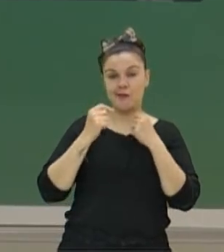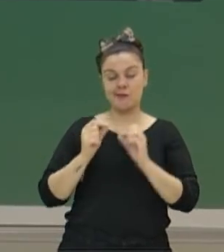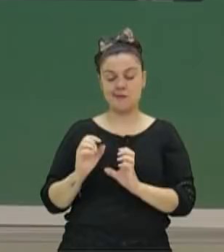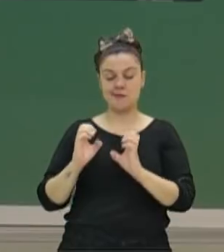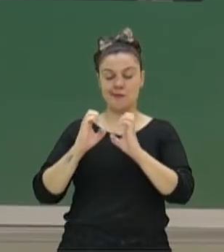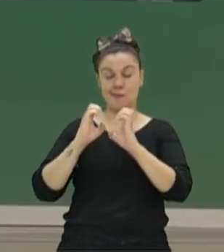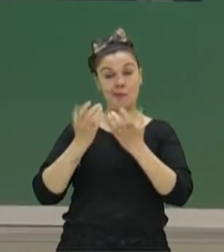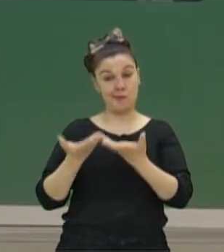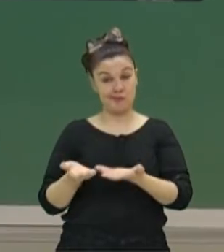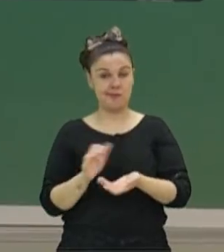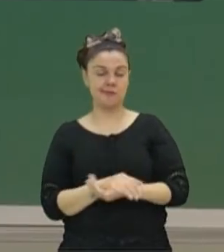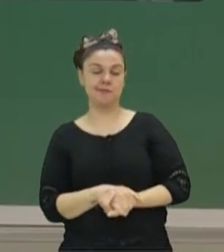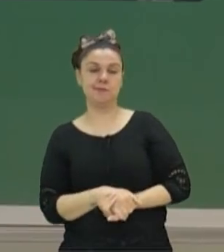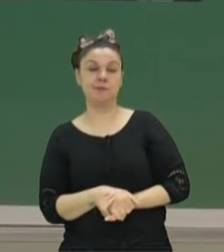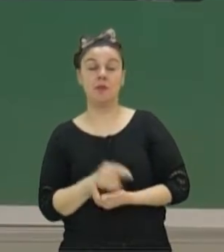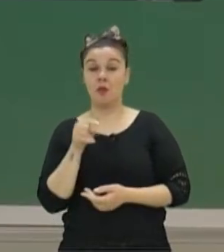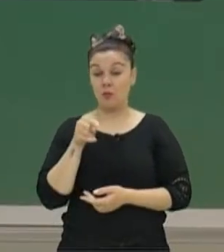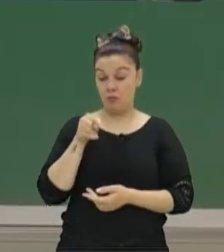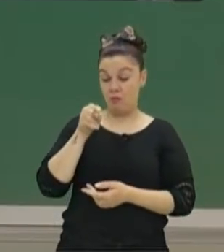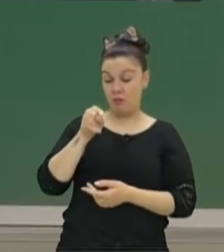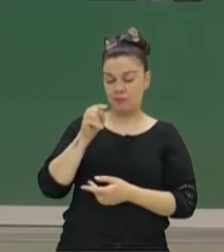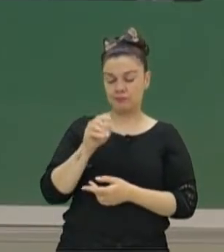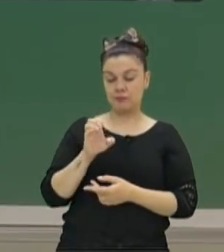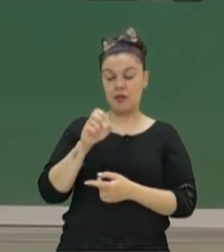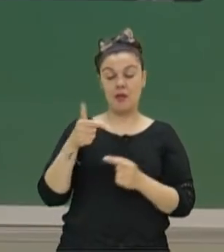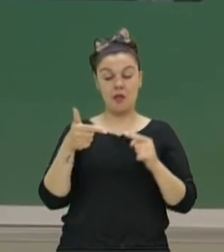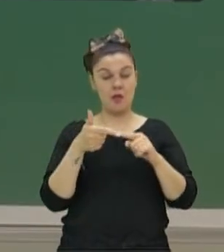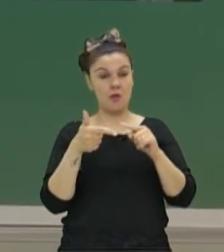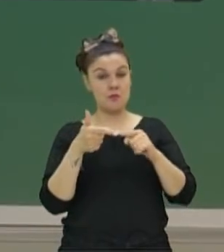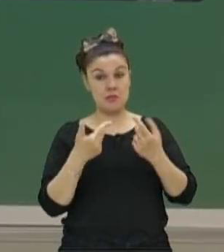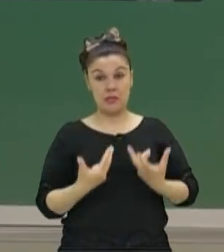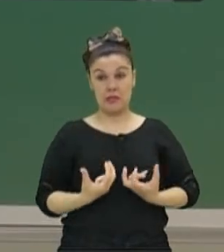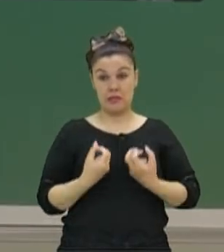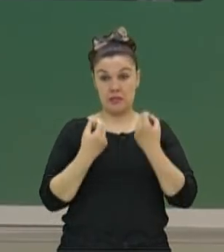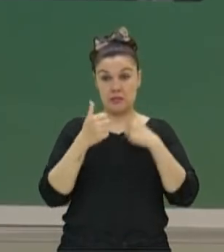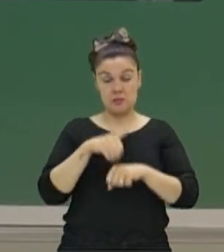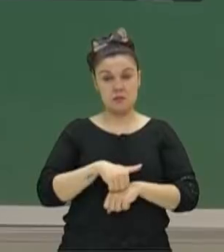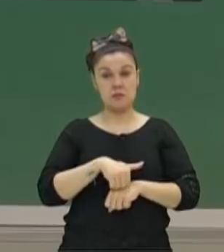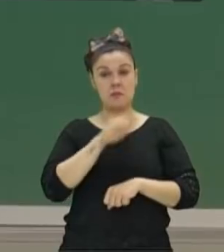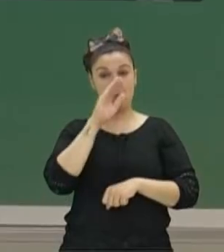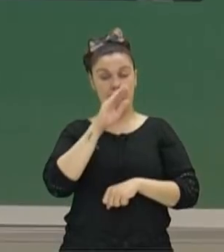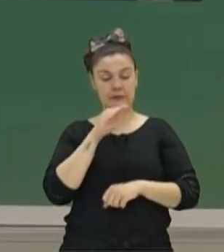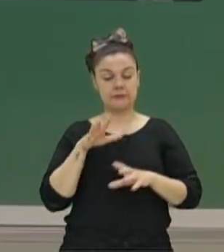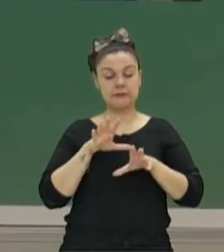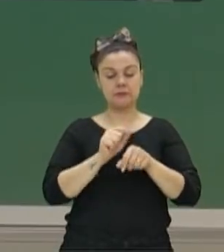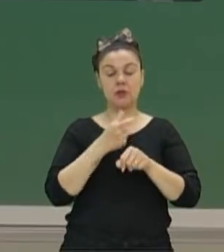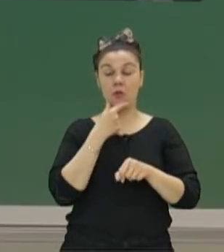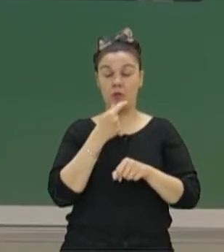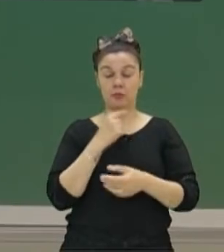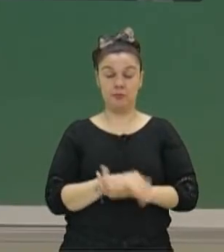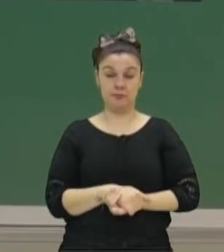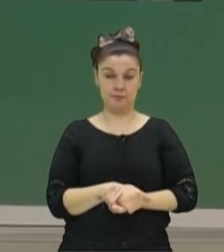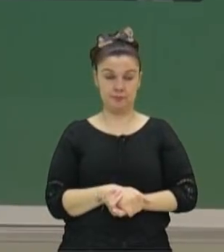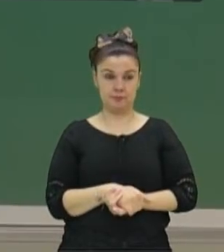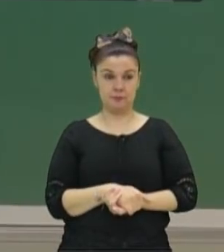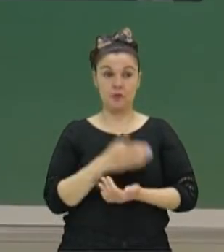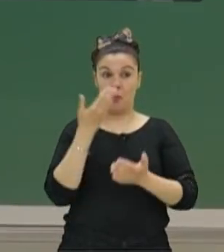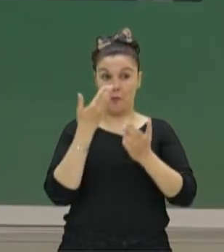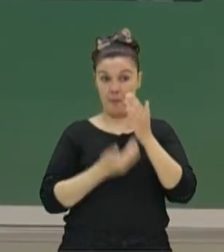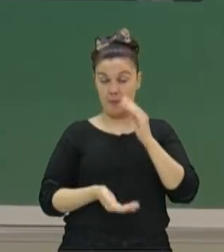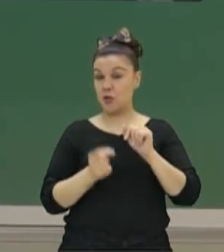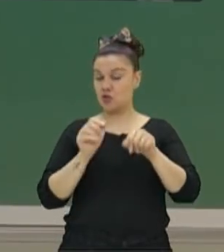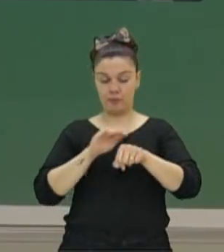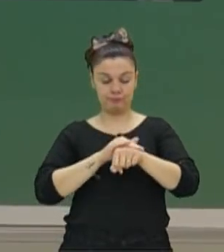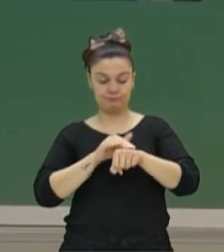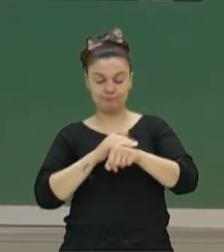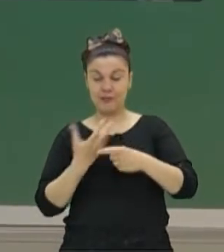câncer de próstata, tá? Então esse é o segundo tipo de câncer que mais afeta homens. Ele só perde para o câncer